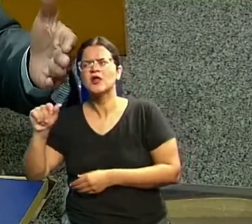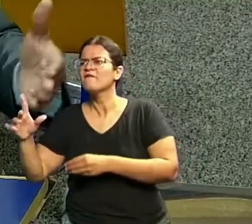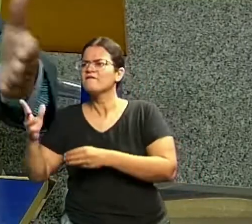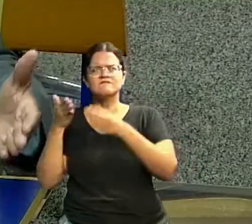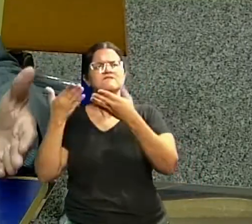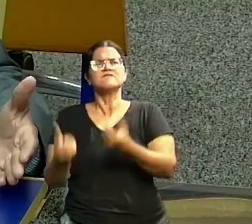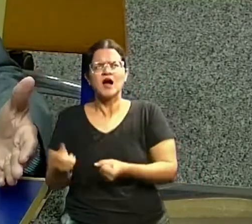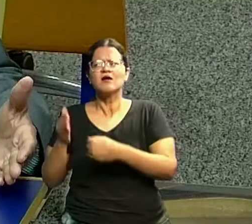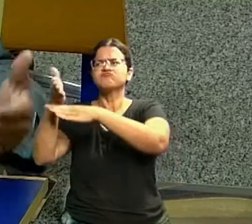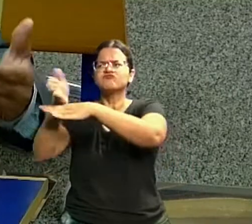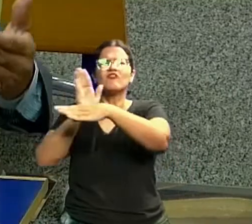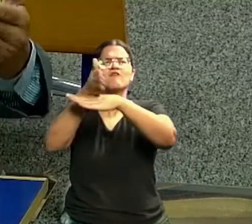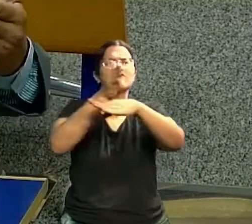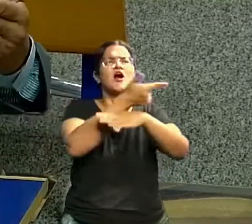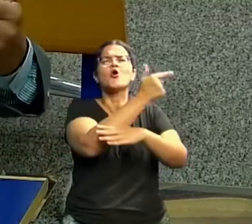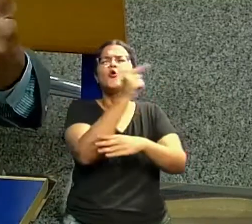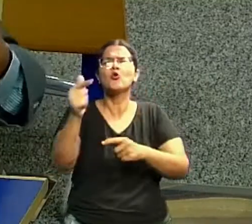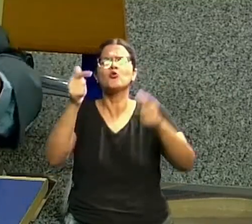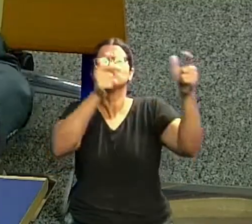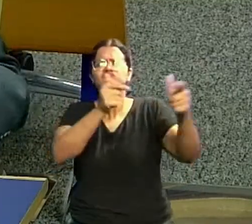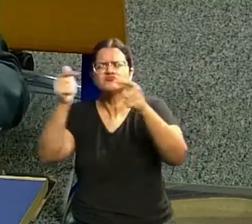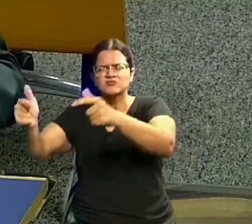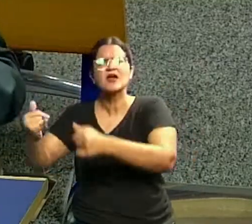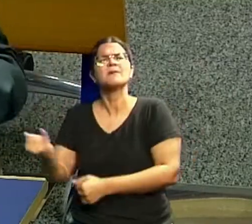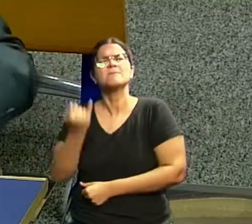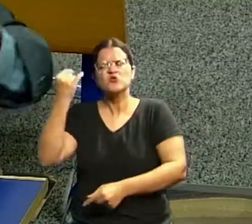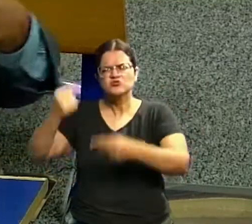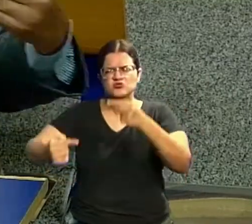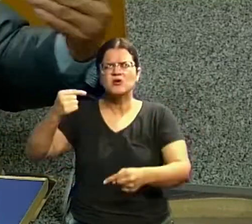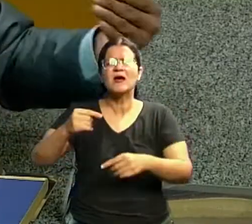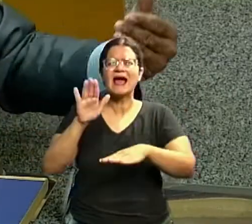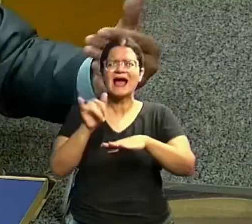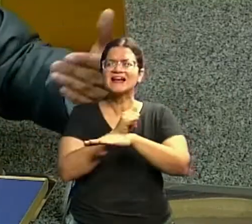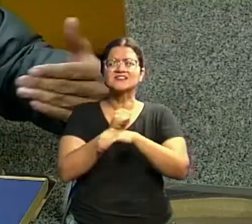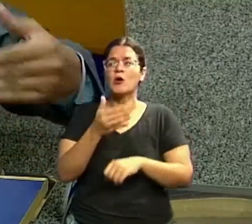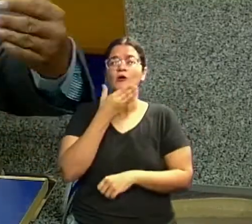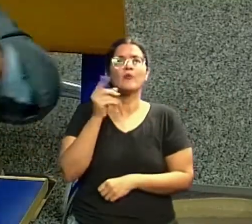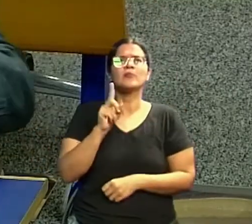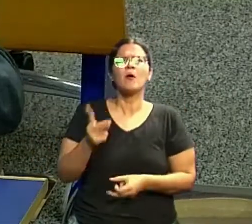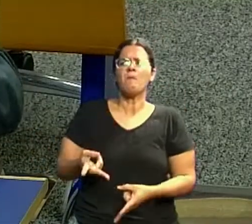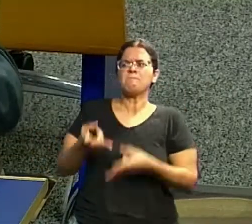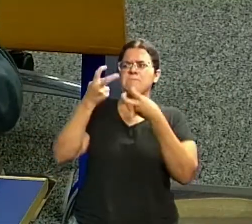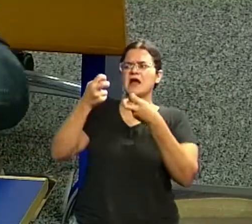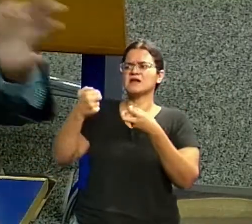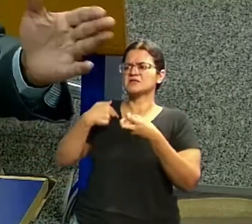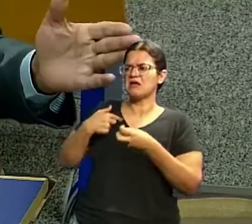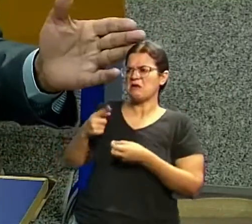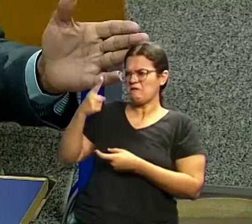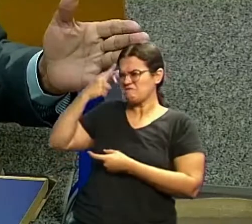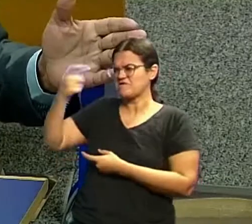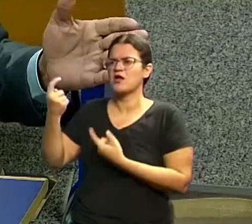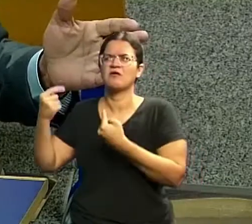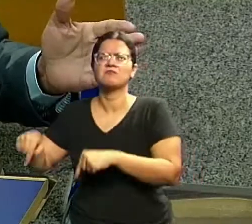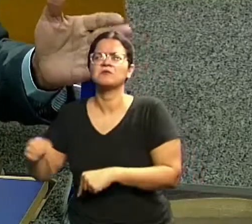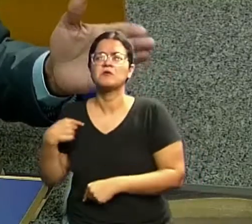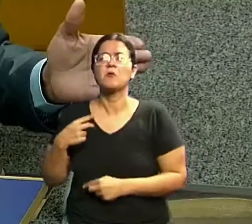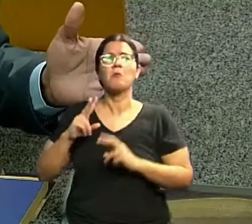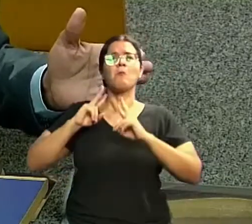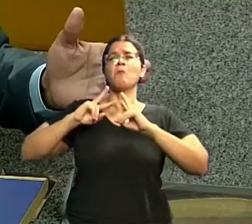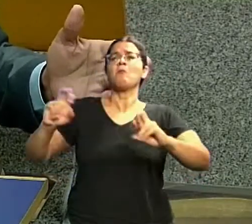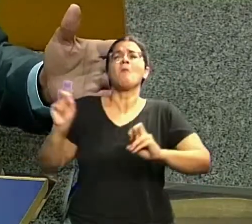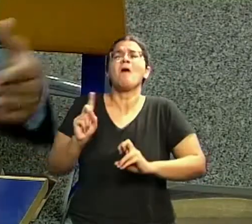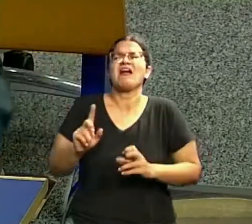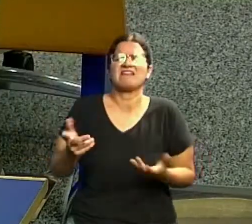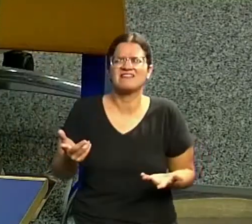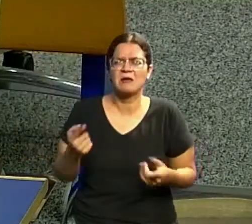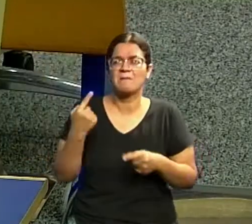lugares. É importante, porque muitas das vezes o homem faz até sem perceber o ato de violência que ele está fazendo. Sem